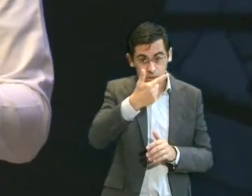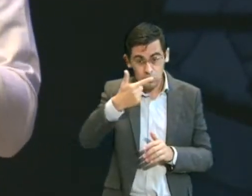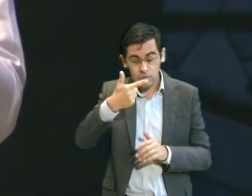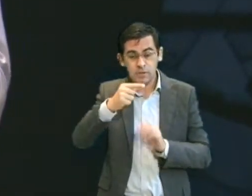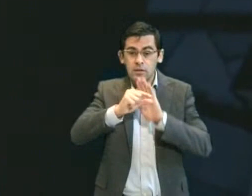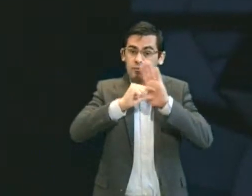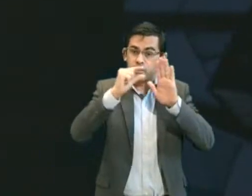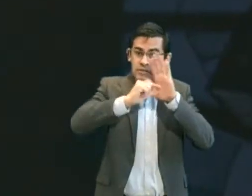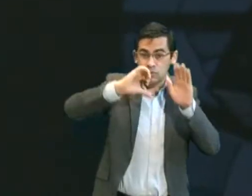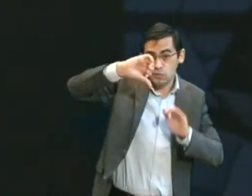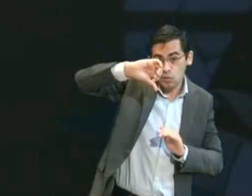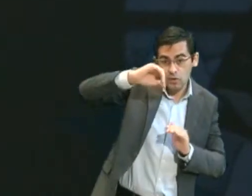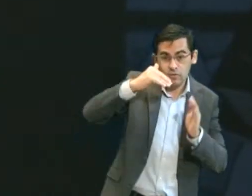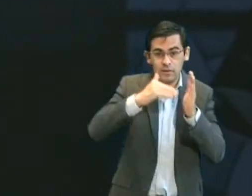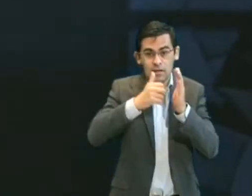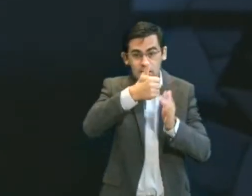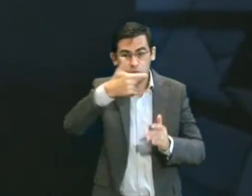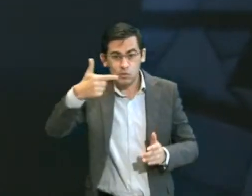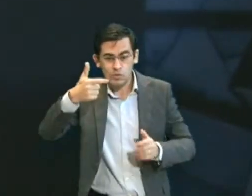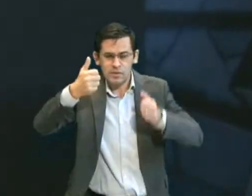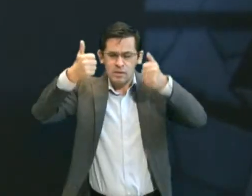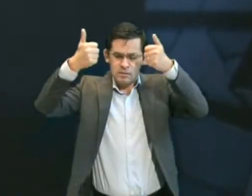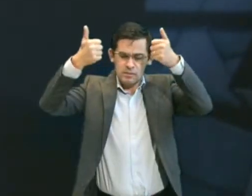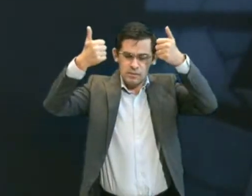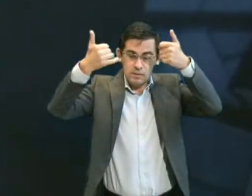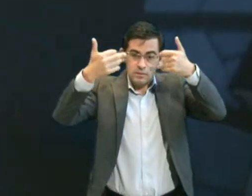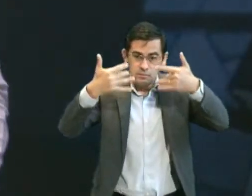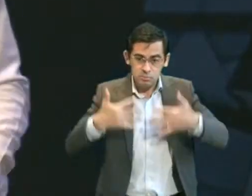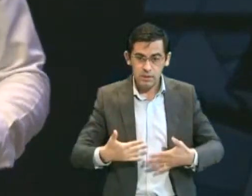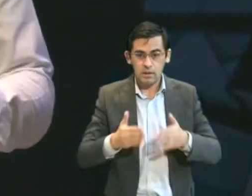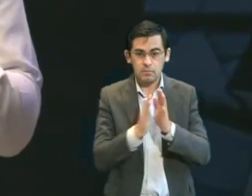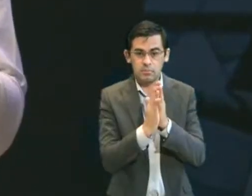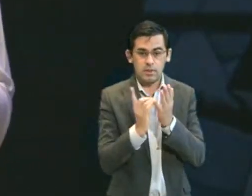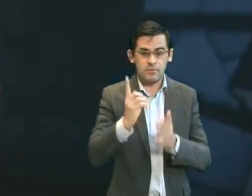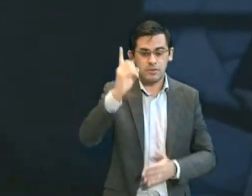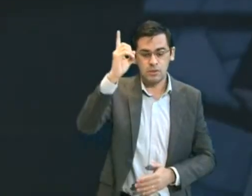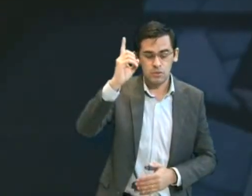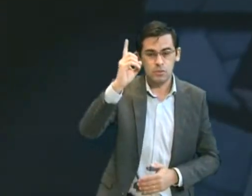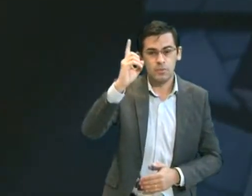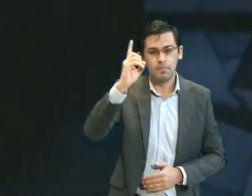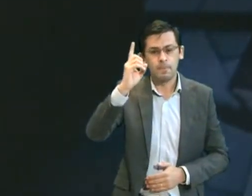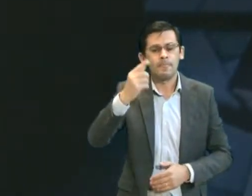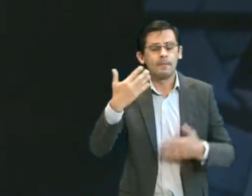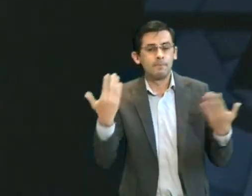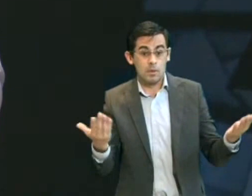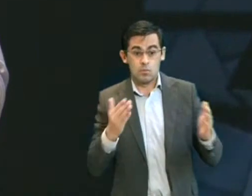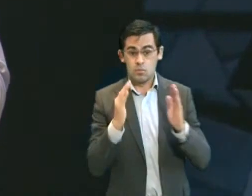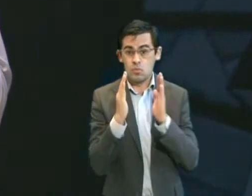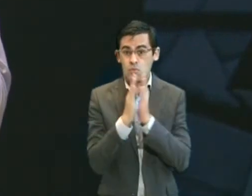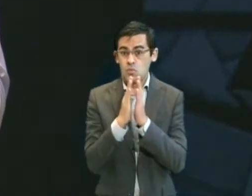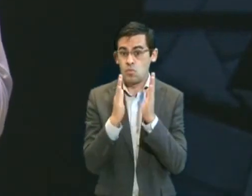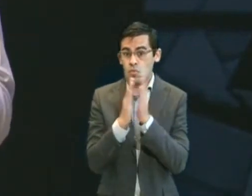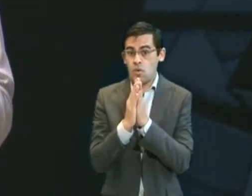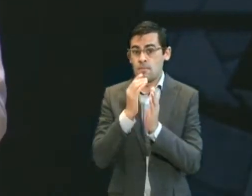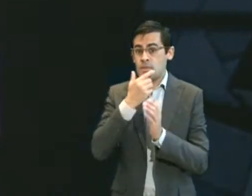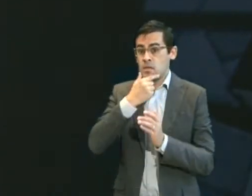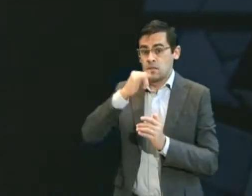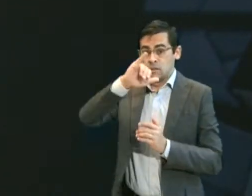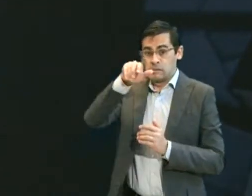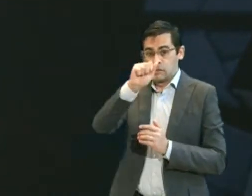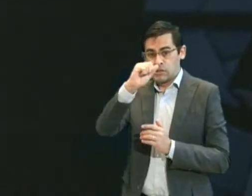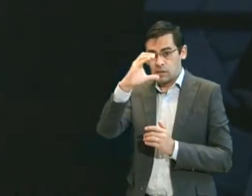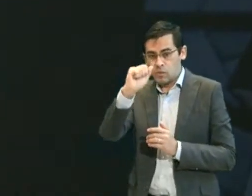9 a 12. Diz assim a palavra do Senhor: E orou Jacó, Deus de meu